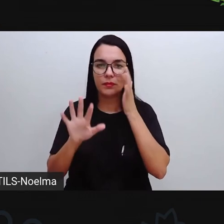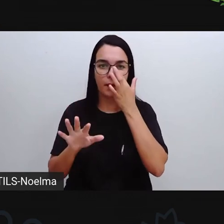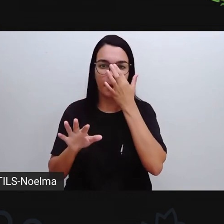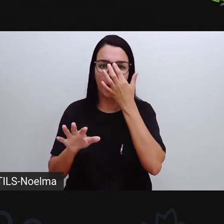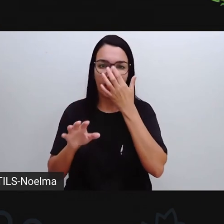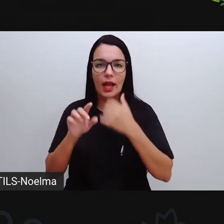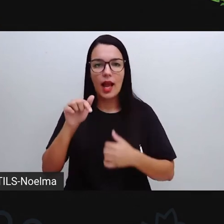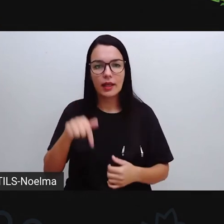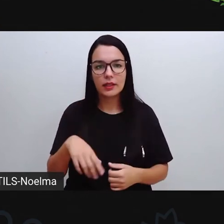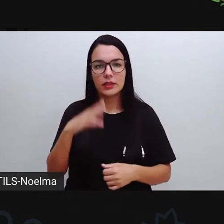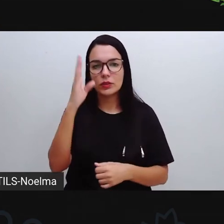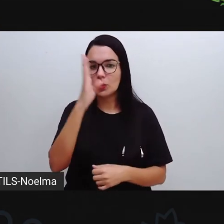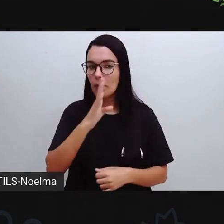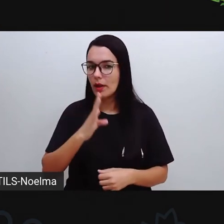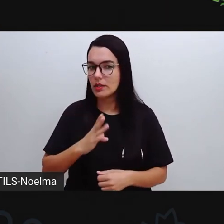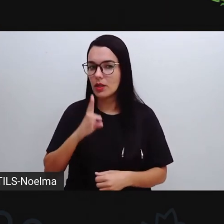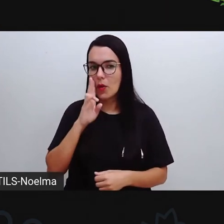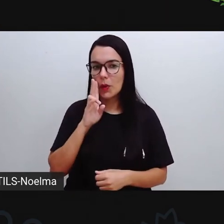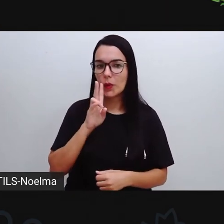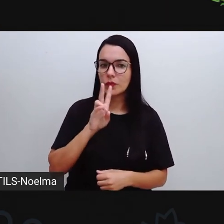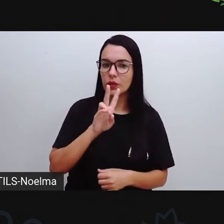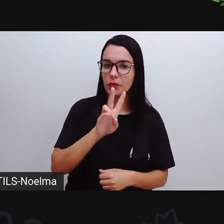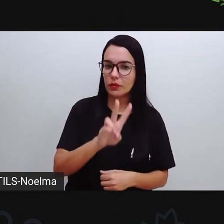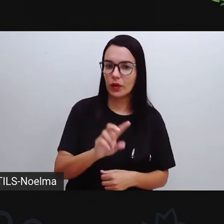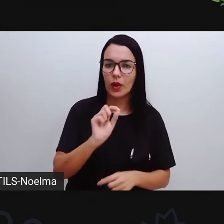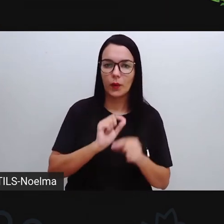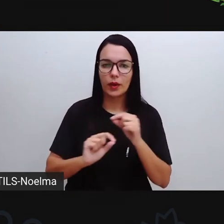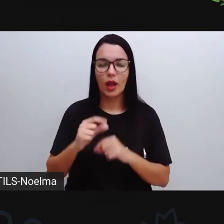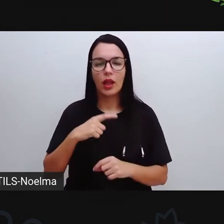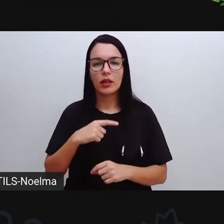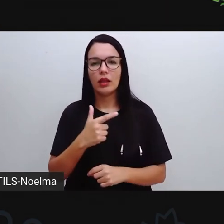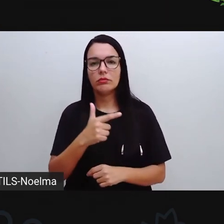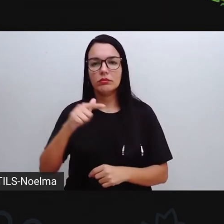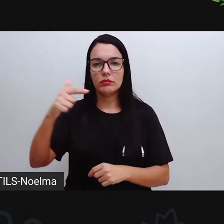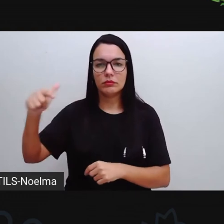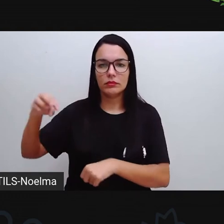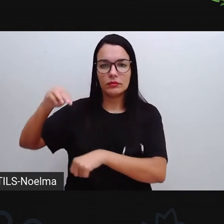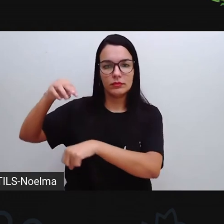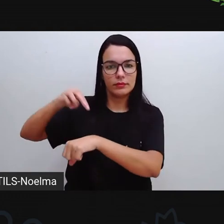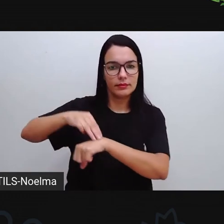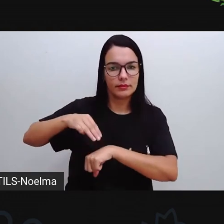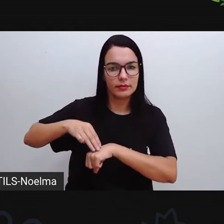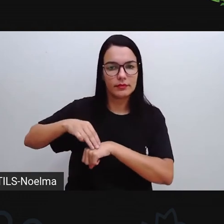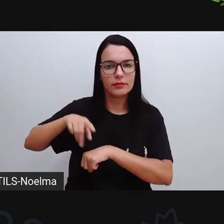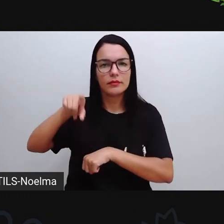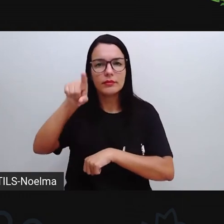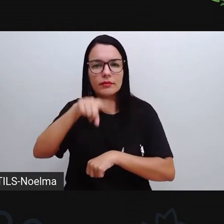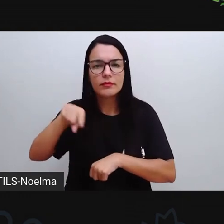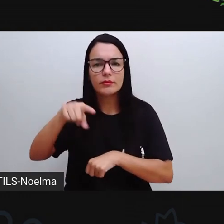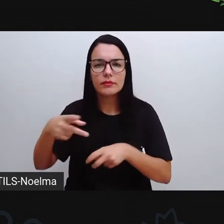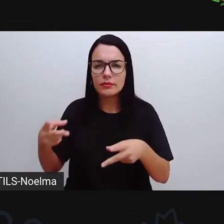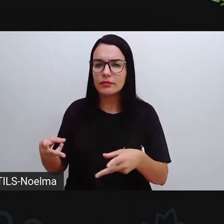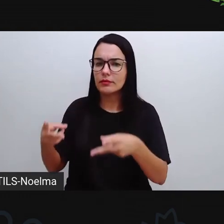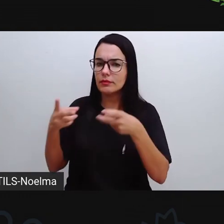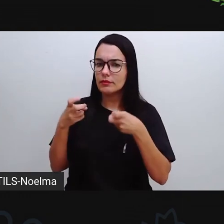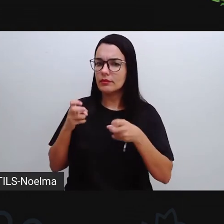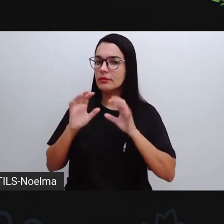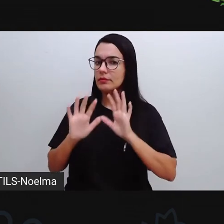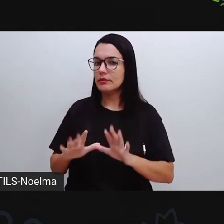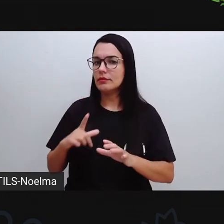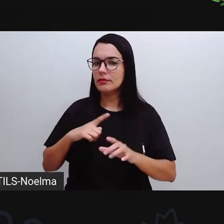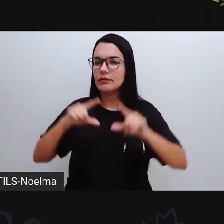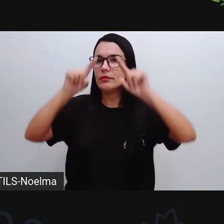aí também os outros municípios, vocês percebem que geralmente se